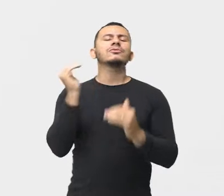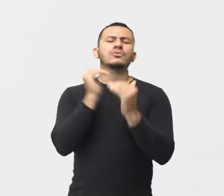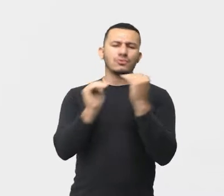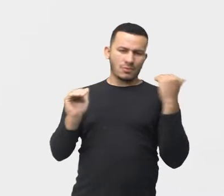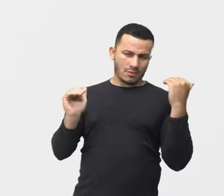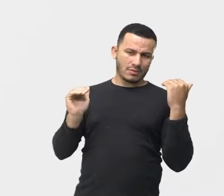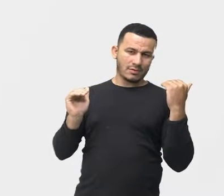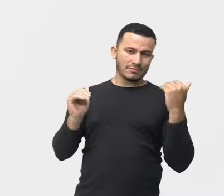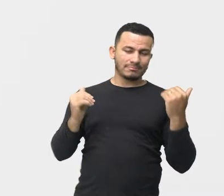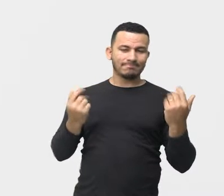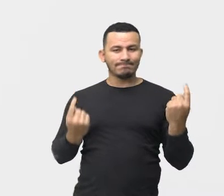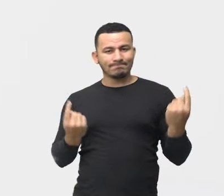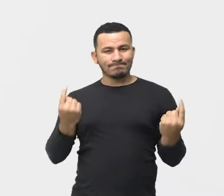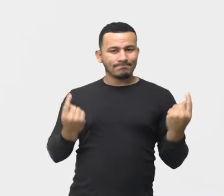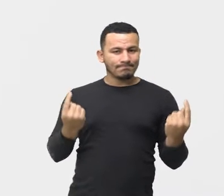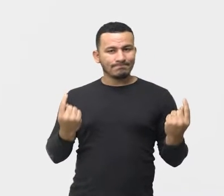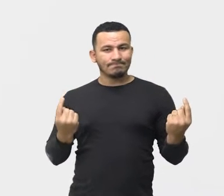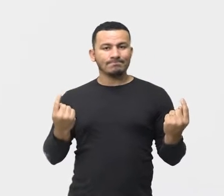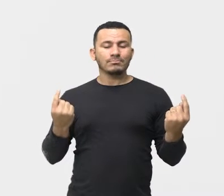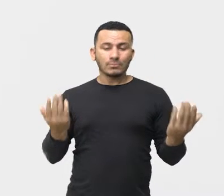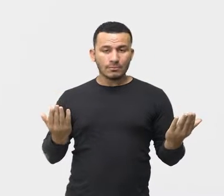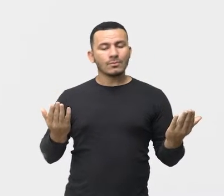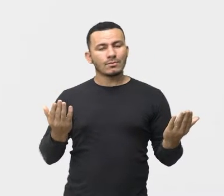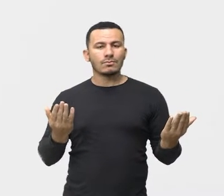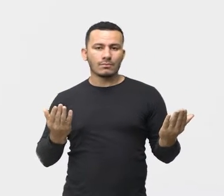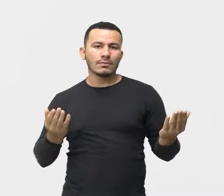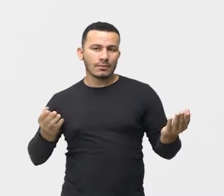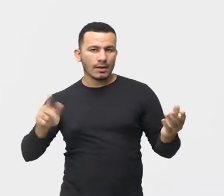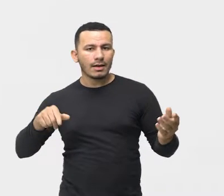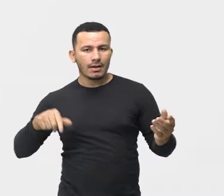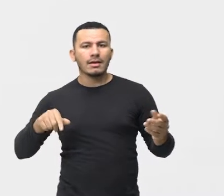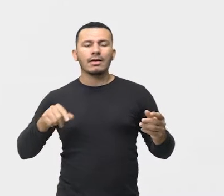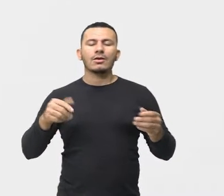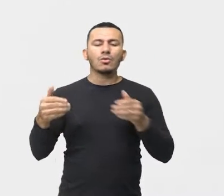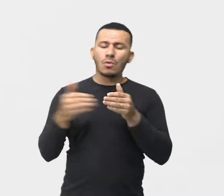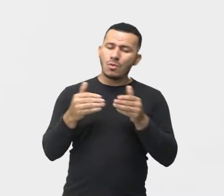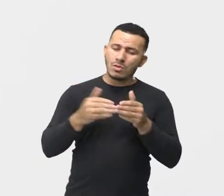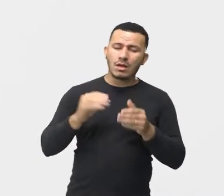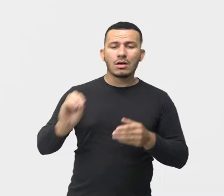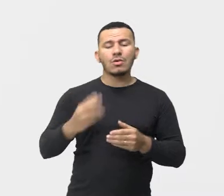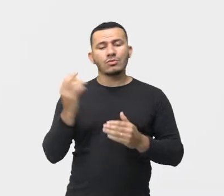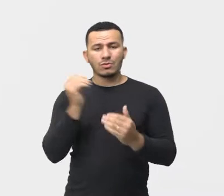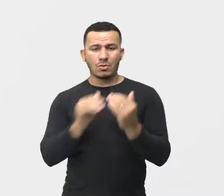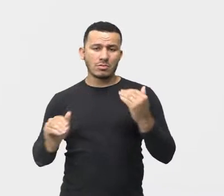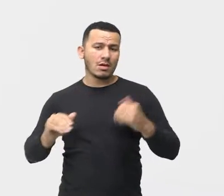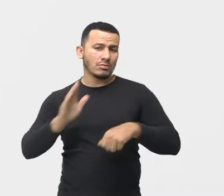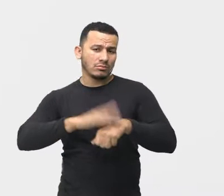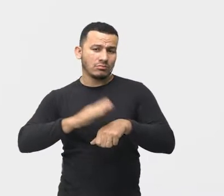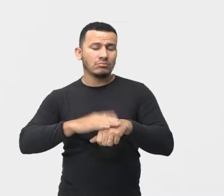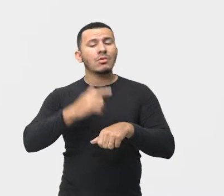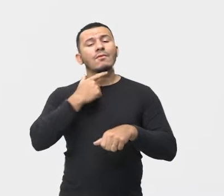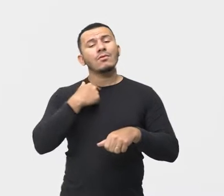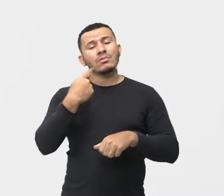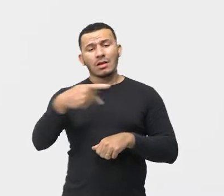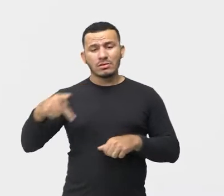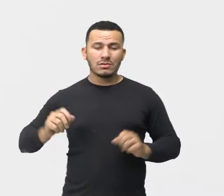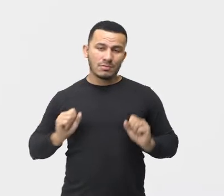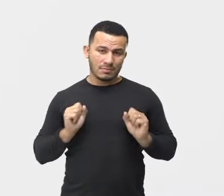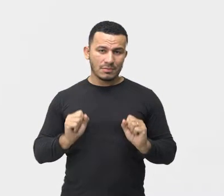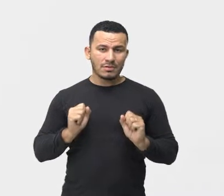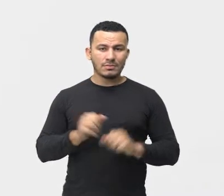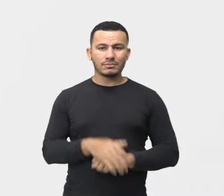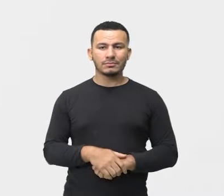daquela atitude? E aí você tem, então, a situação de concordar ou discordar, não